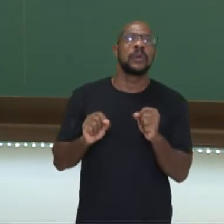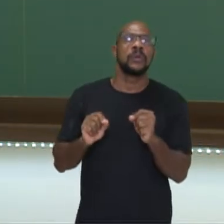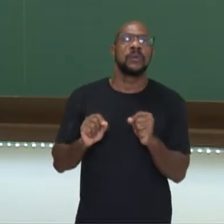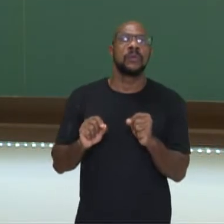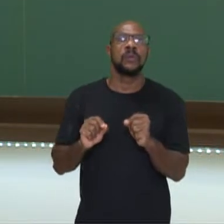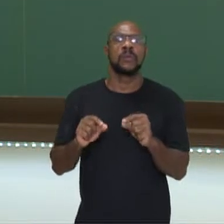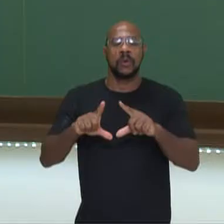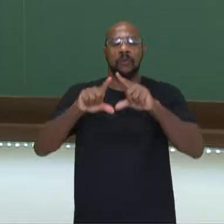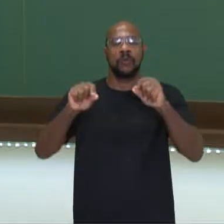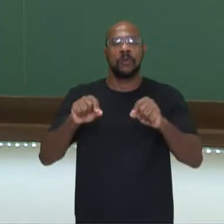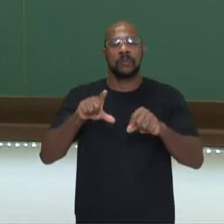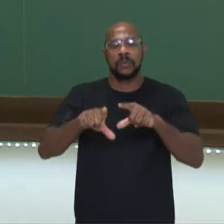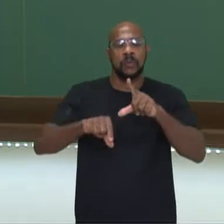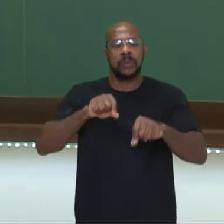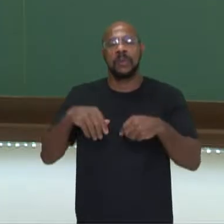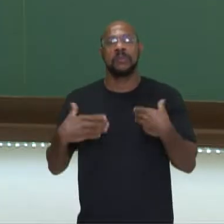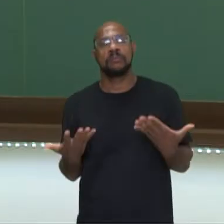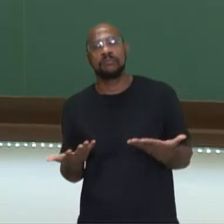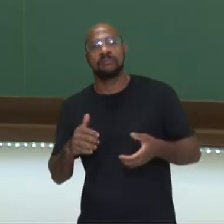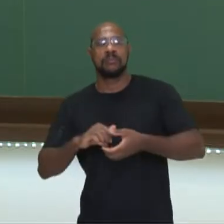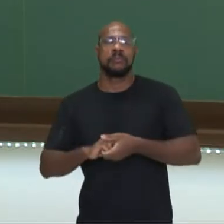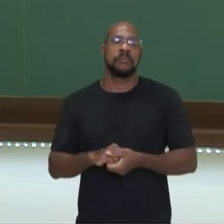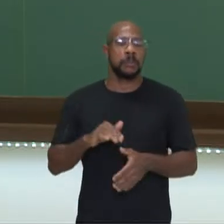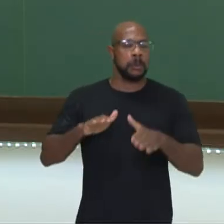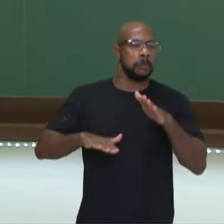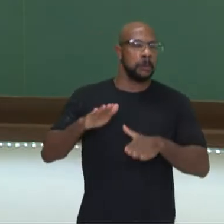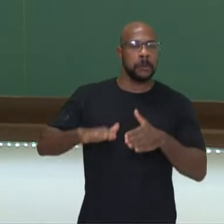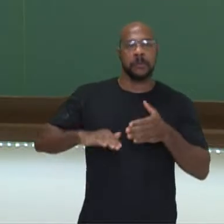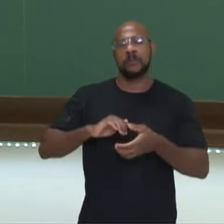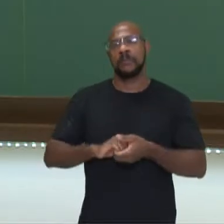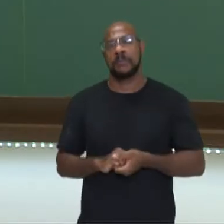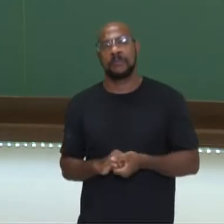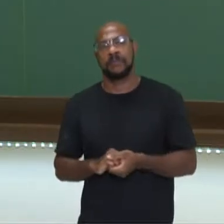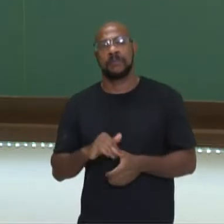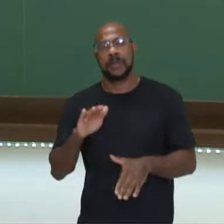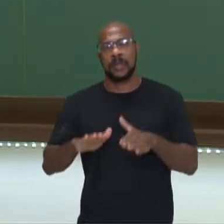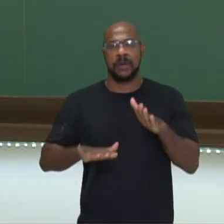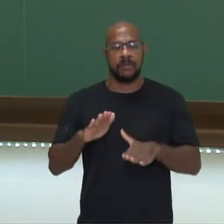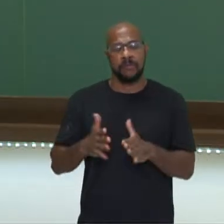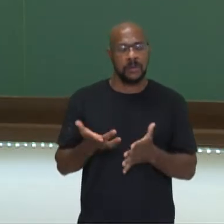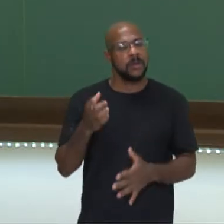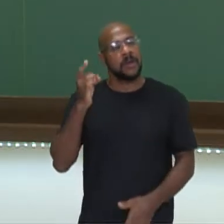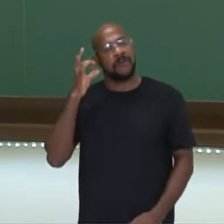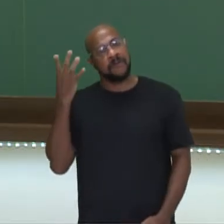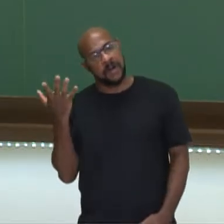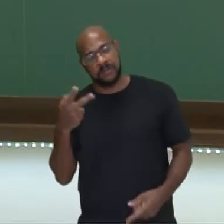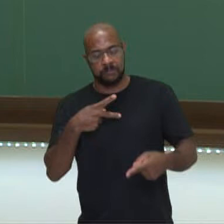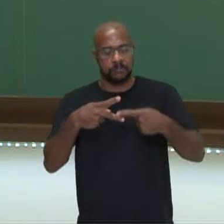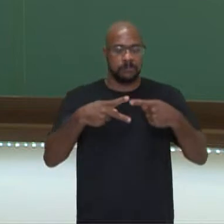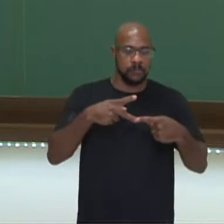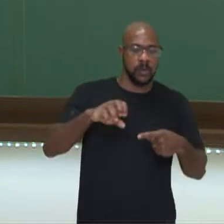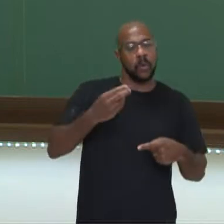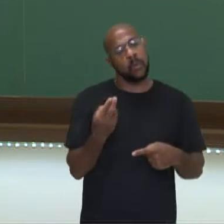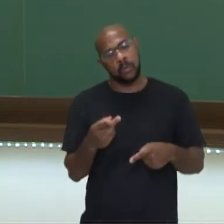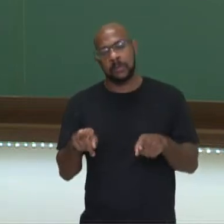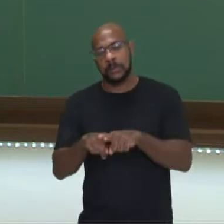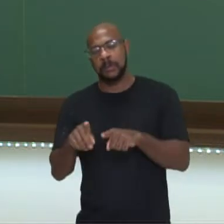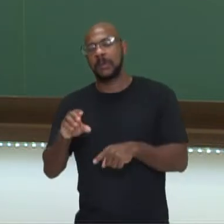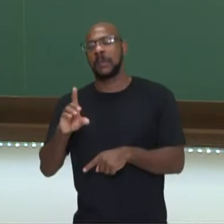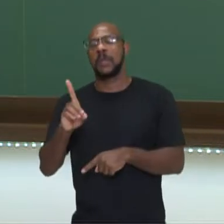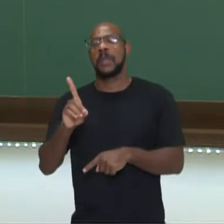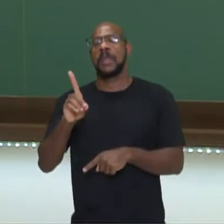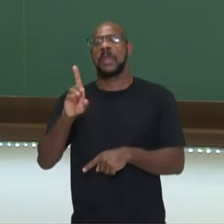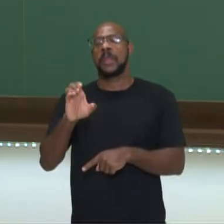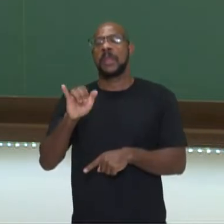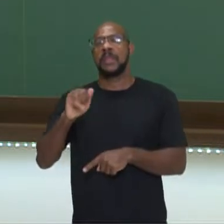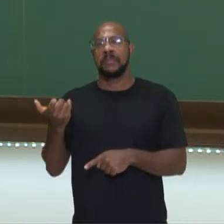gente deve escolher? Depende. Às vezes vai ser mais fácil trabalhar tudo em fração, às vezes vai ser mais fácil trabalhar tudo em decimal. É isso